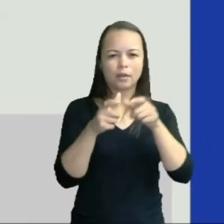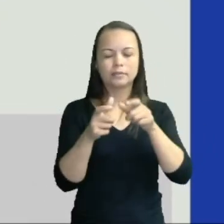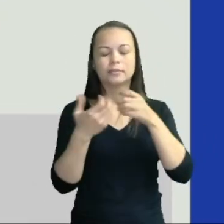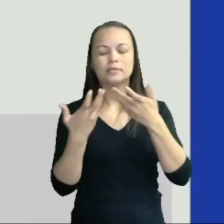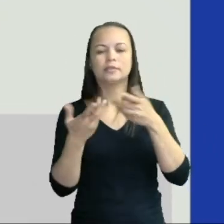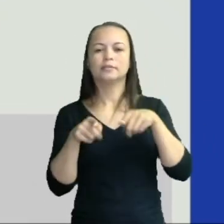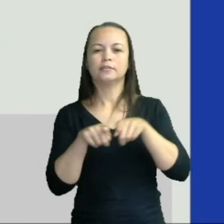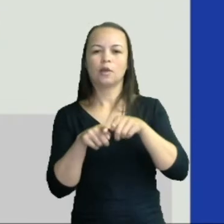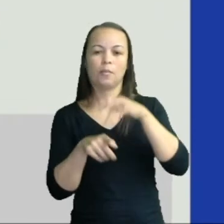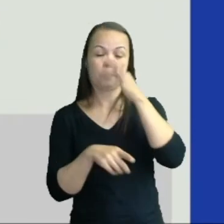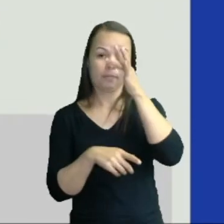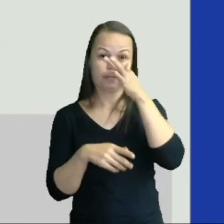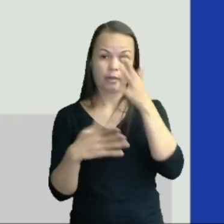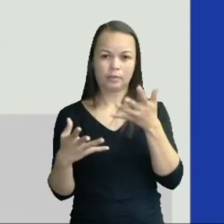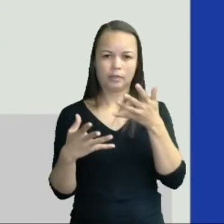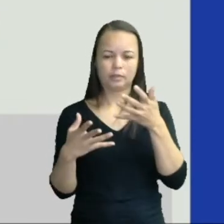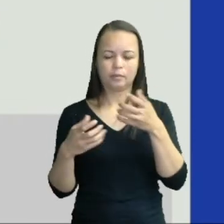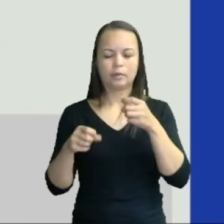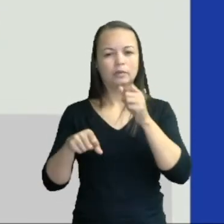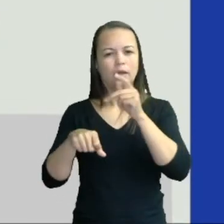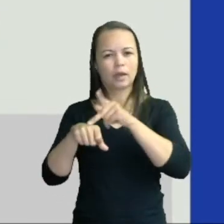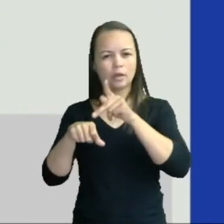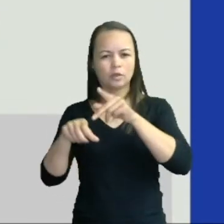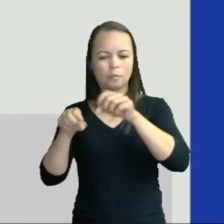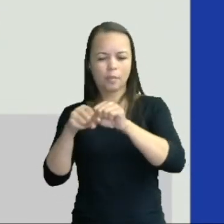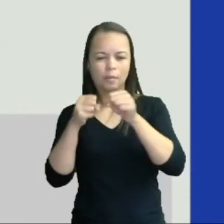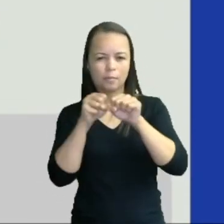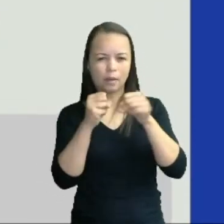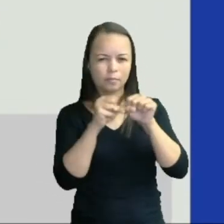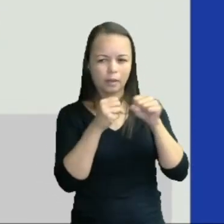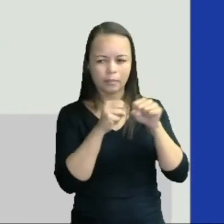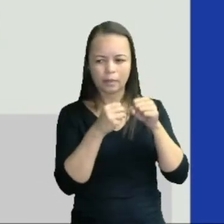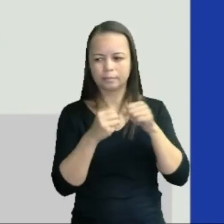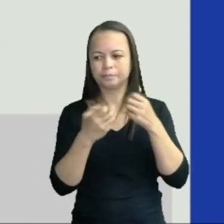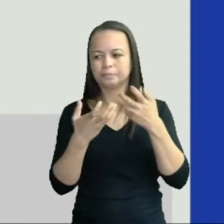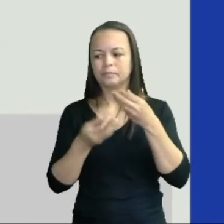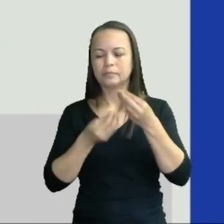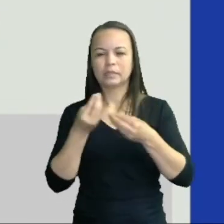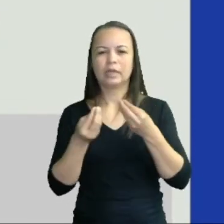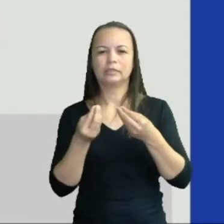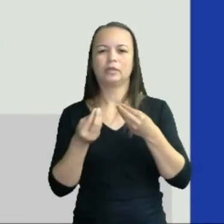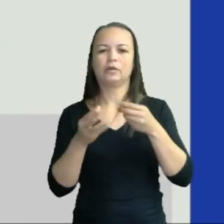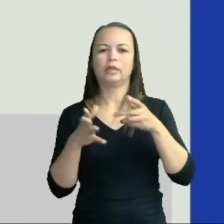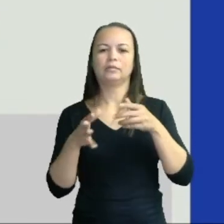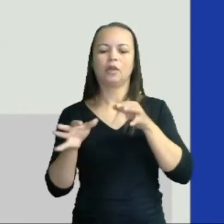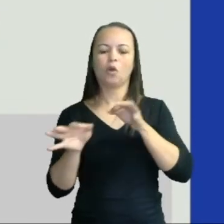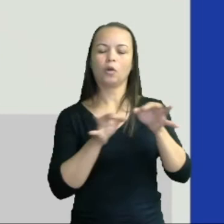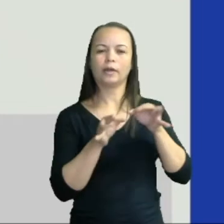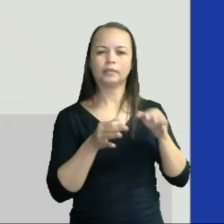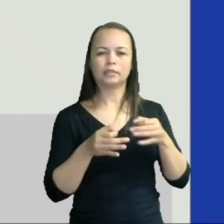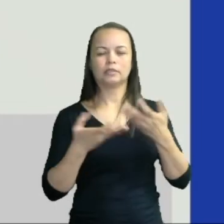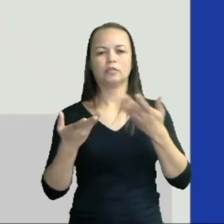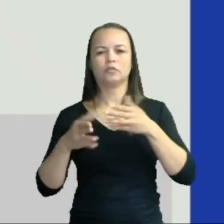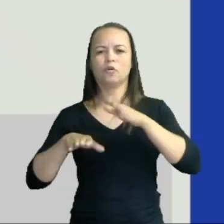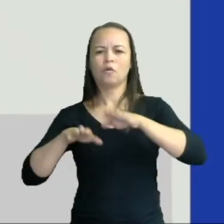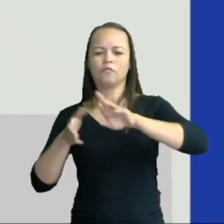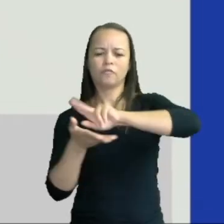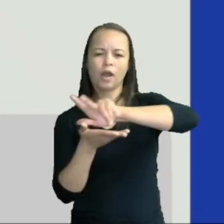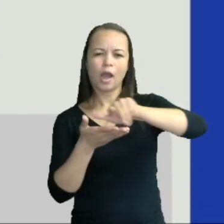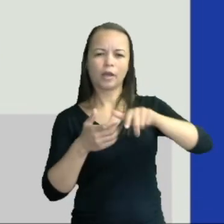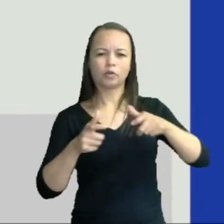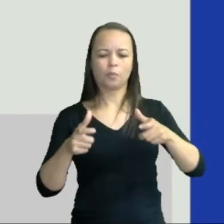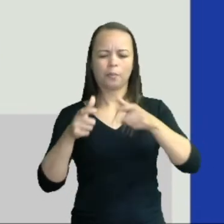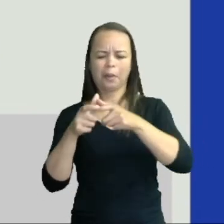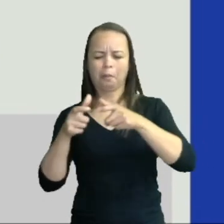isso permite que a rocha se quebre ainda mais. Então, ela passa a ter formas e tamanhos variados.